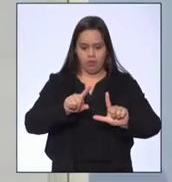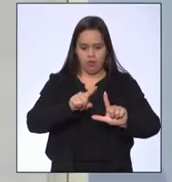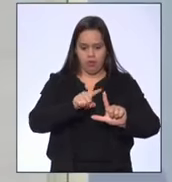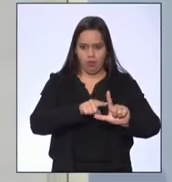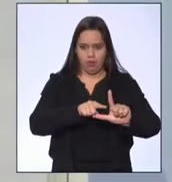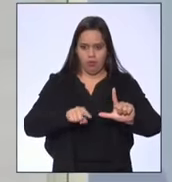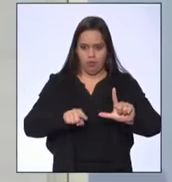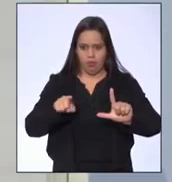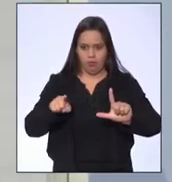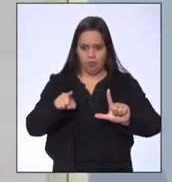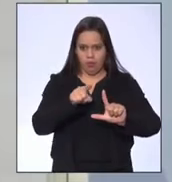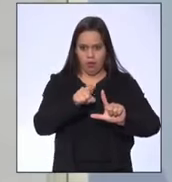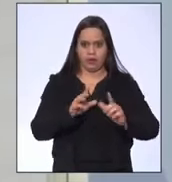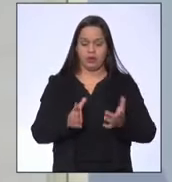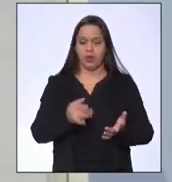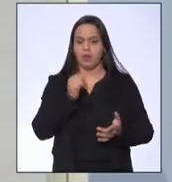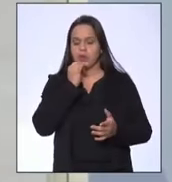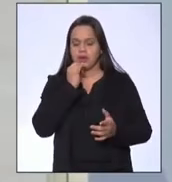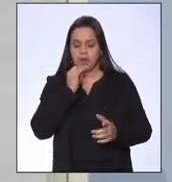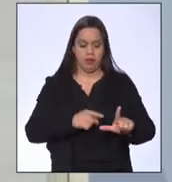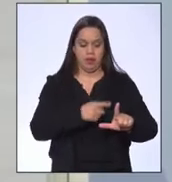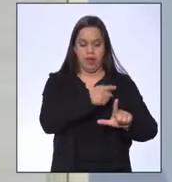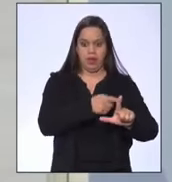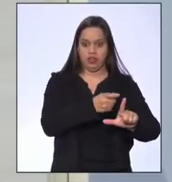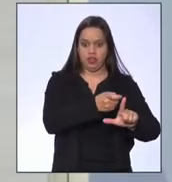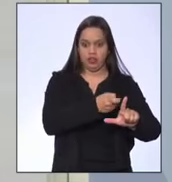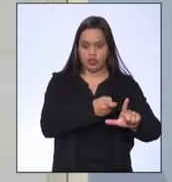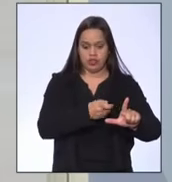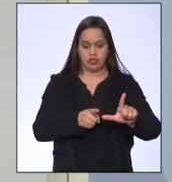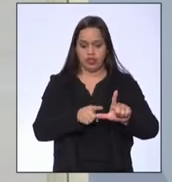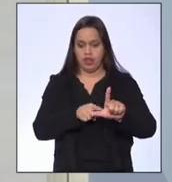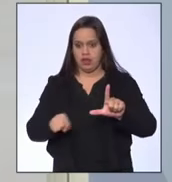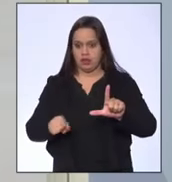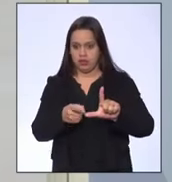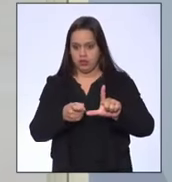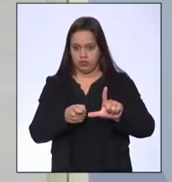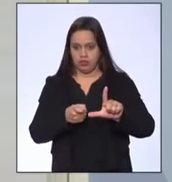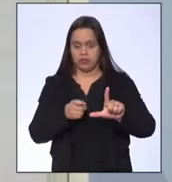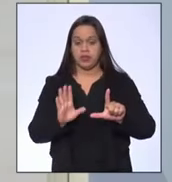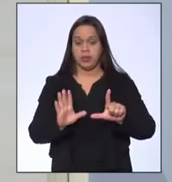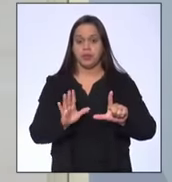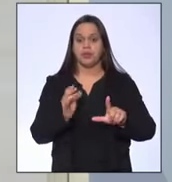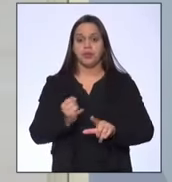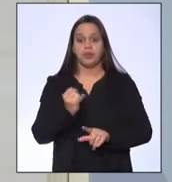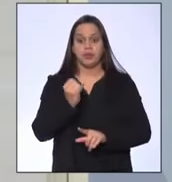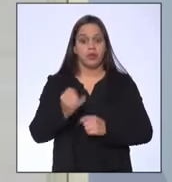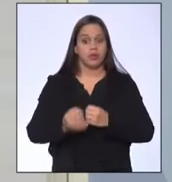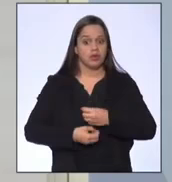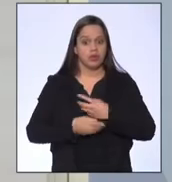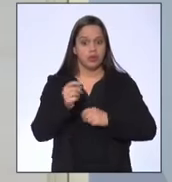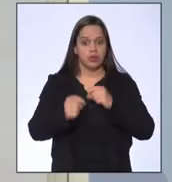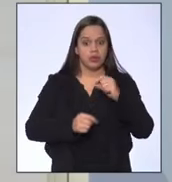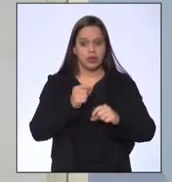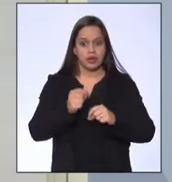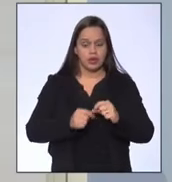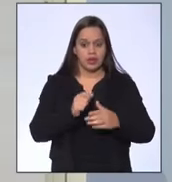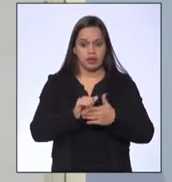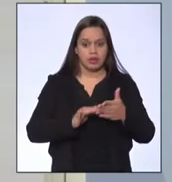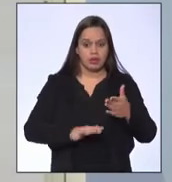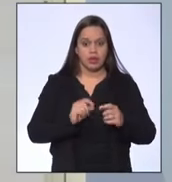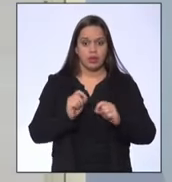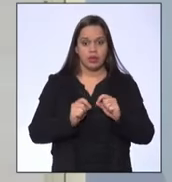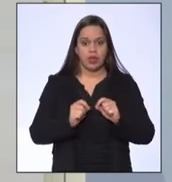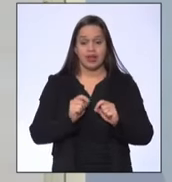vamos supor, né? Aqui mede x e aqui mede x. Outra informação importante também que o exercício dá é que